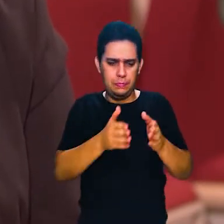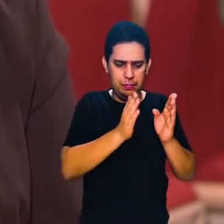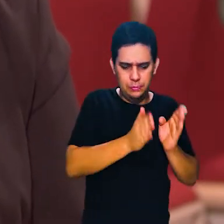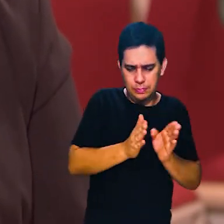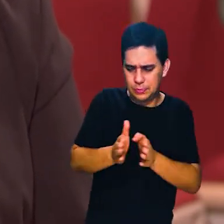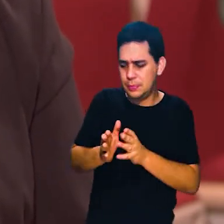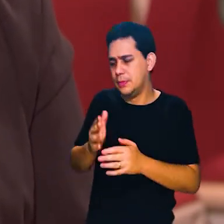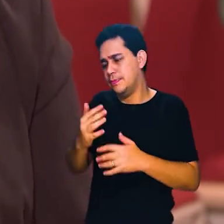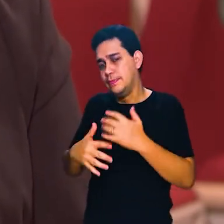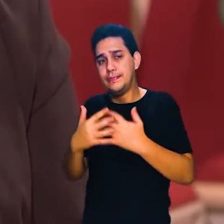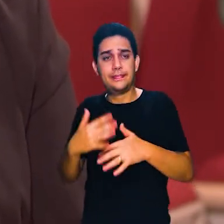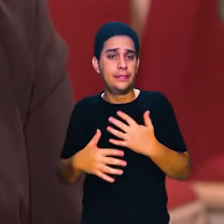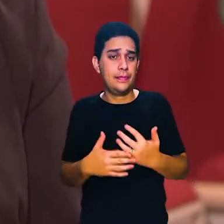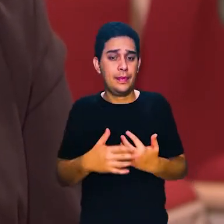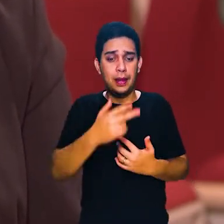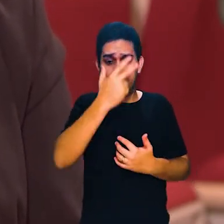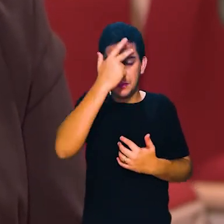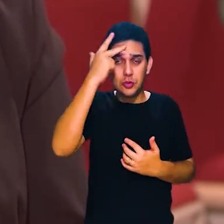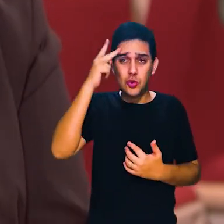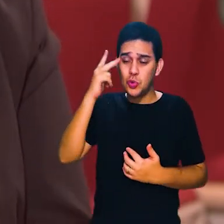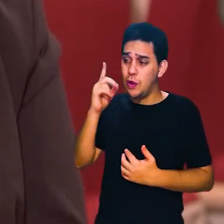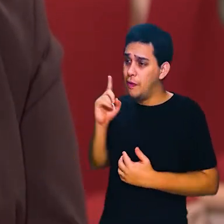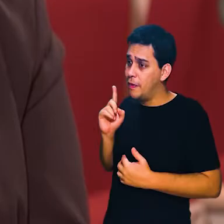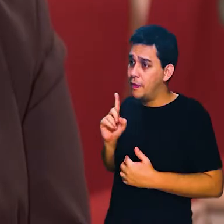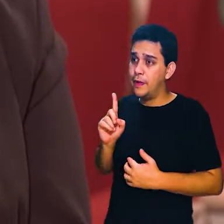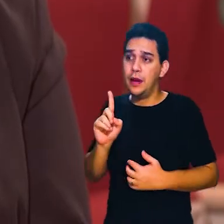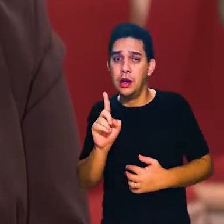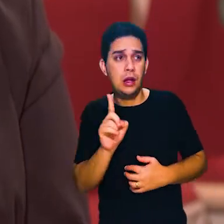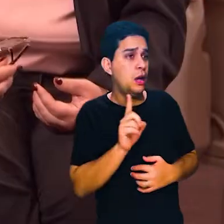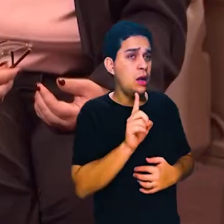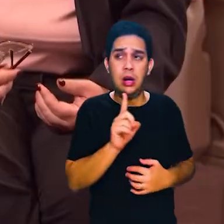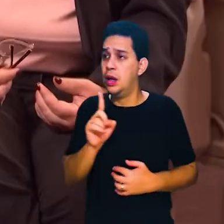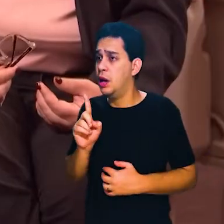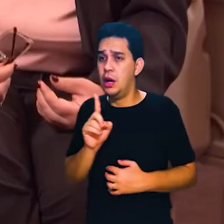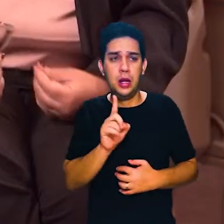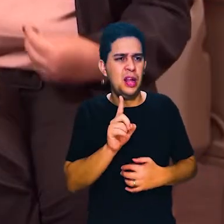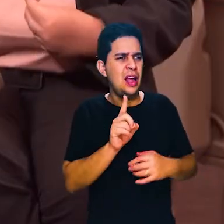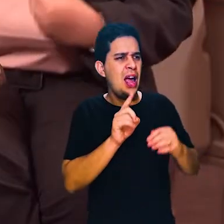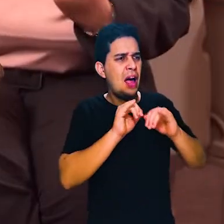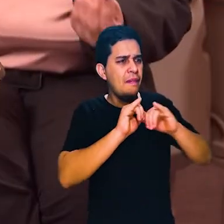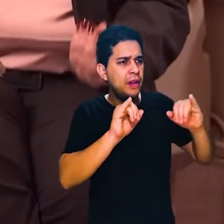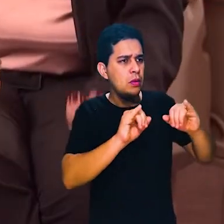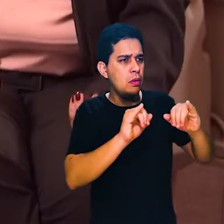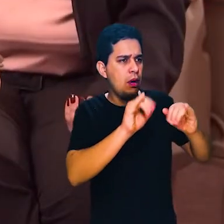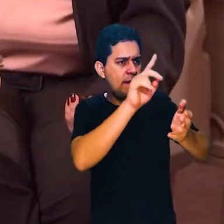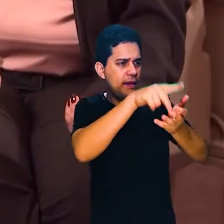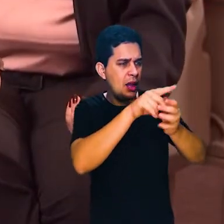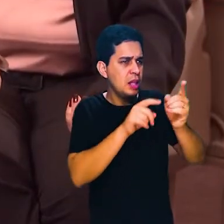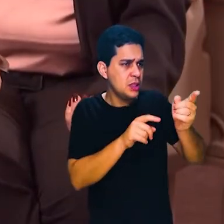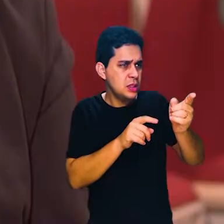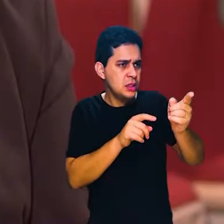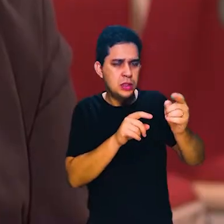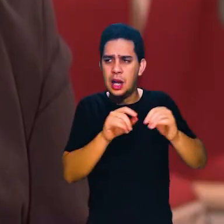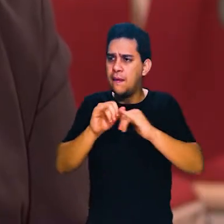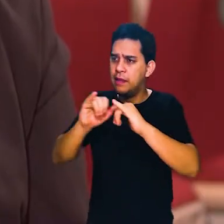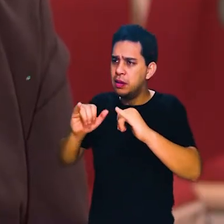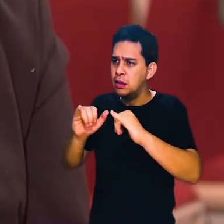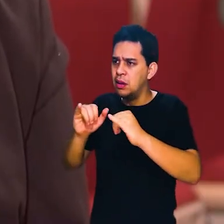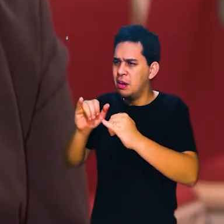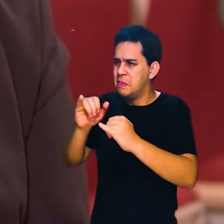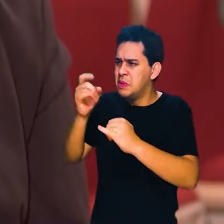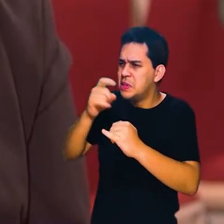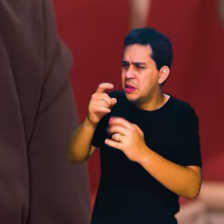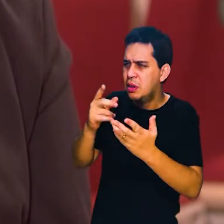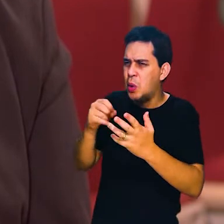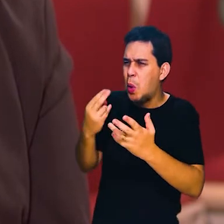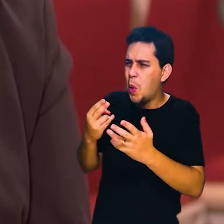as pessoas vão realmente conseguir entender o que aquele candidato representa. E é disso que a